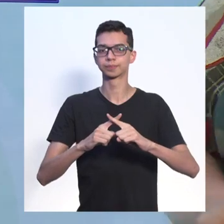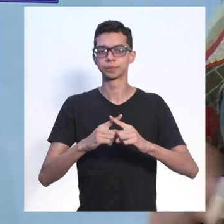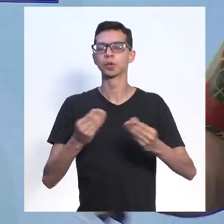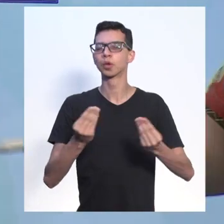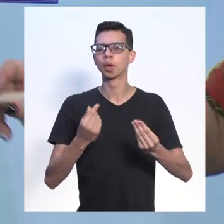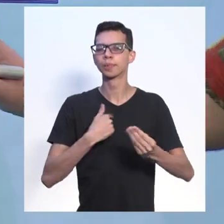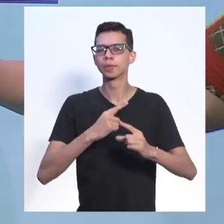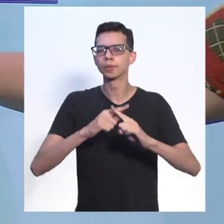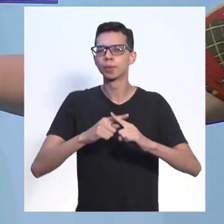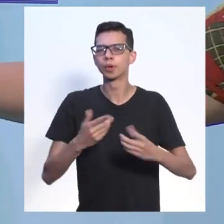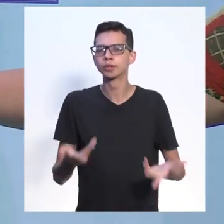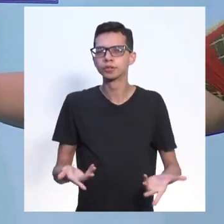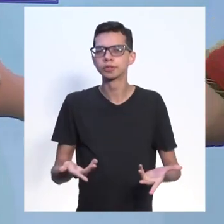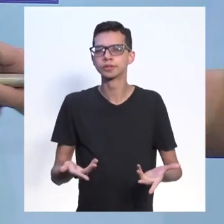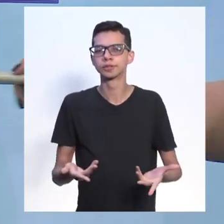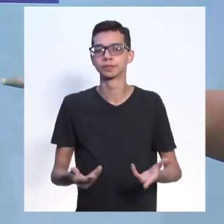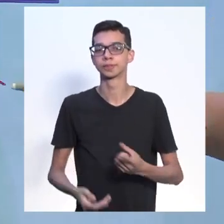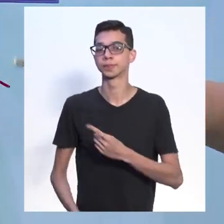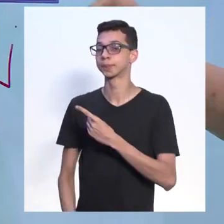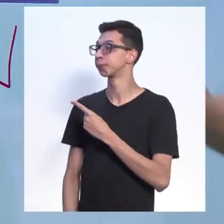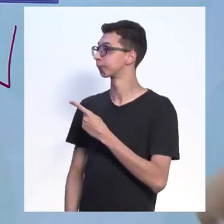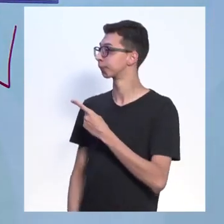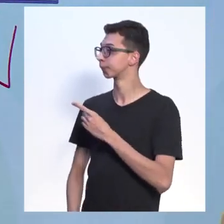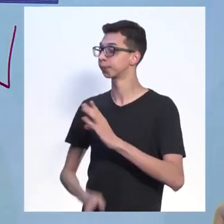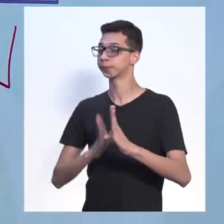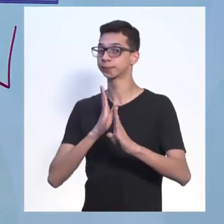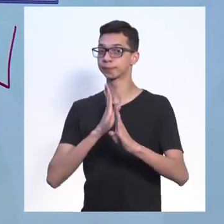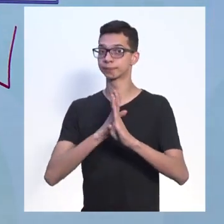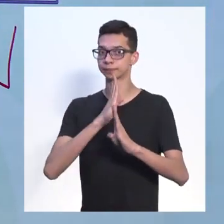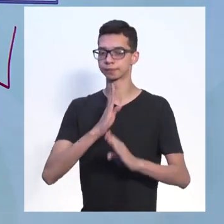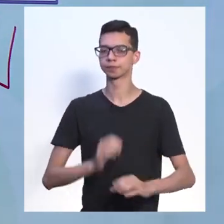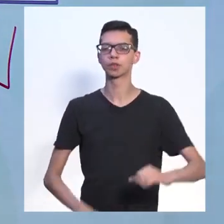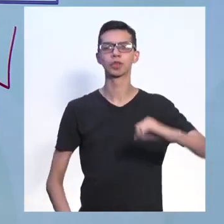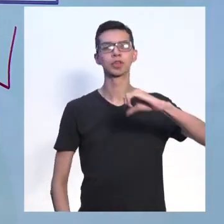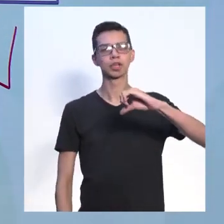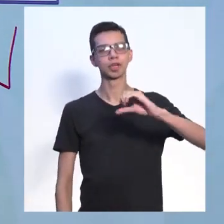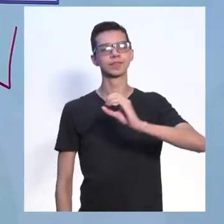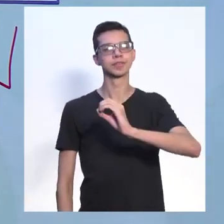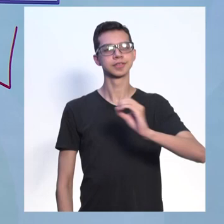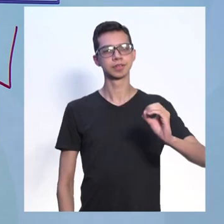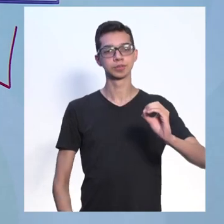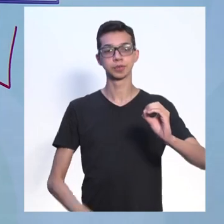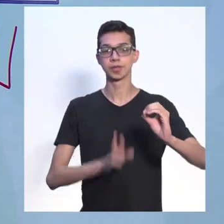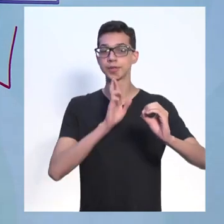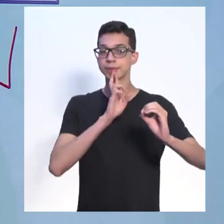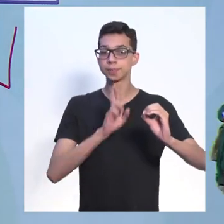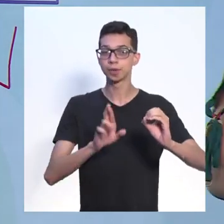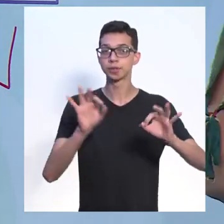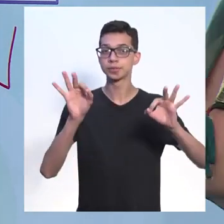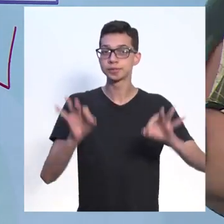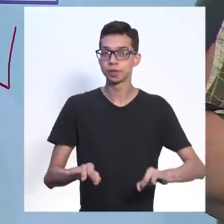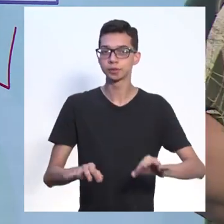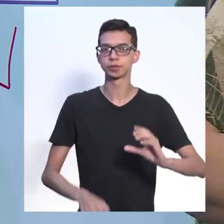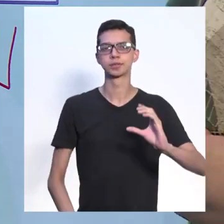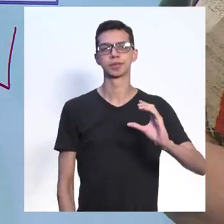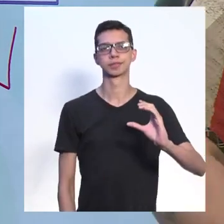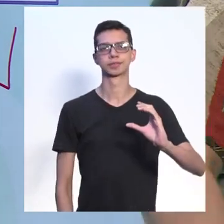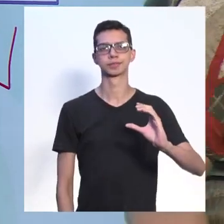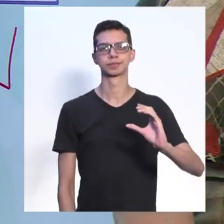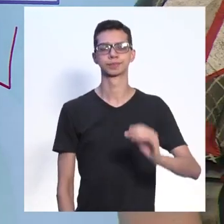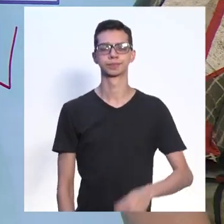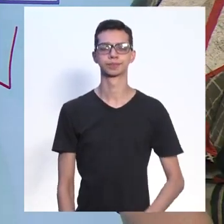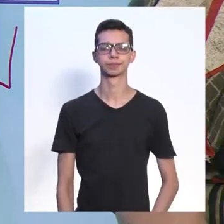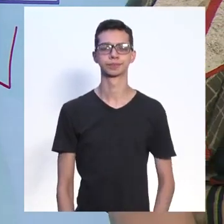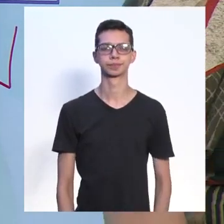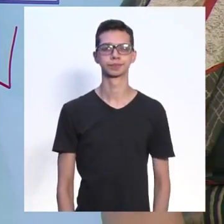essa multiplicação, eu chego em 900, que é a nossa resposta correta, que é a C. Lembrando